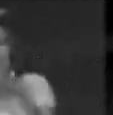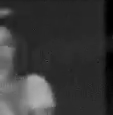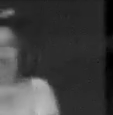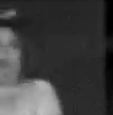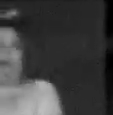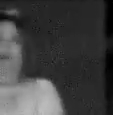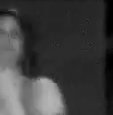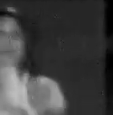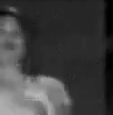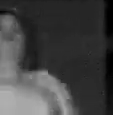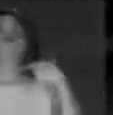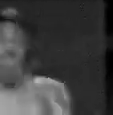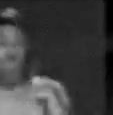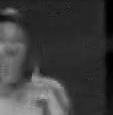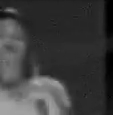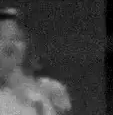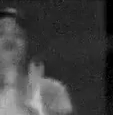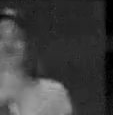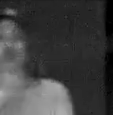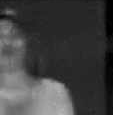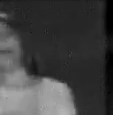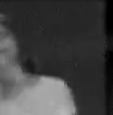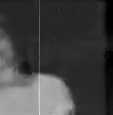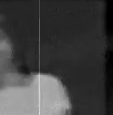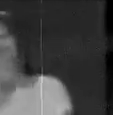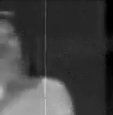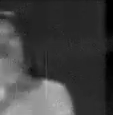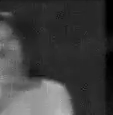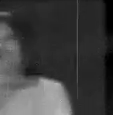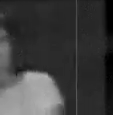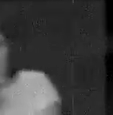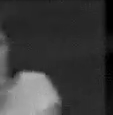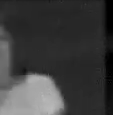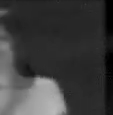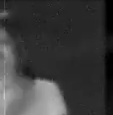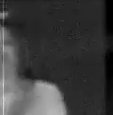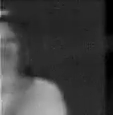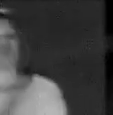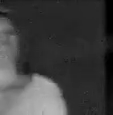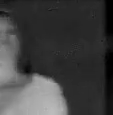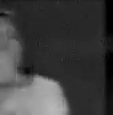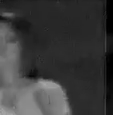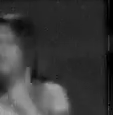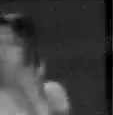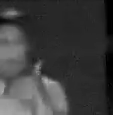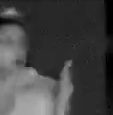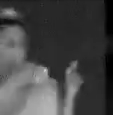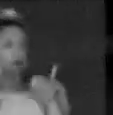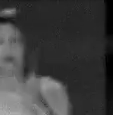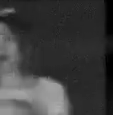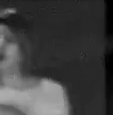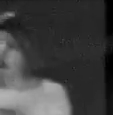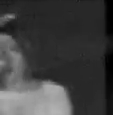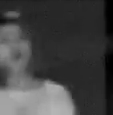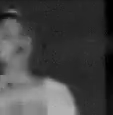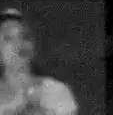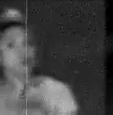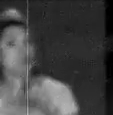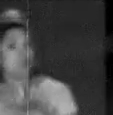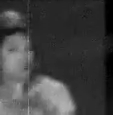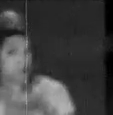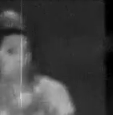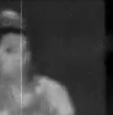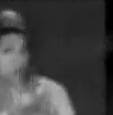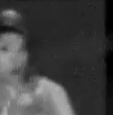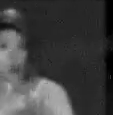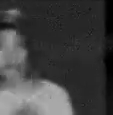trabalhei muito, já pus para funcionar mais de 20 UPAs, já pus para funcionar mega hospitais regionais. O meu estado, Cabo Daciolo, tem a